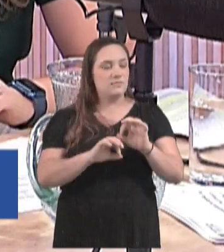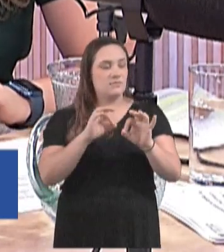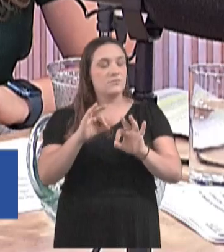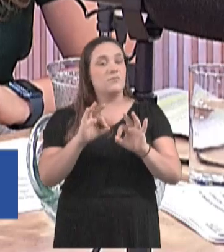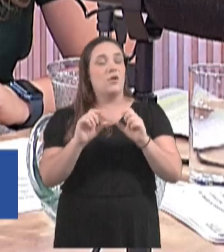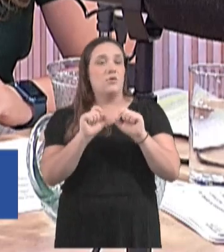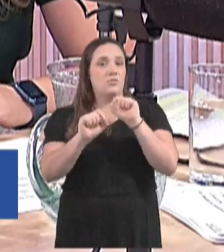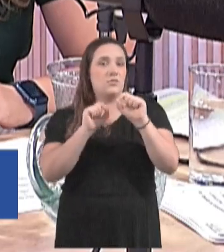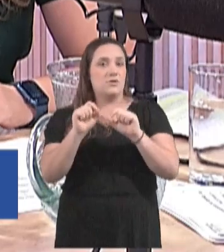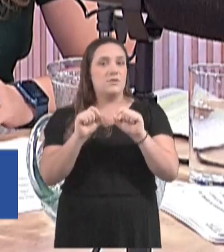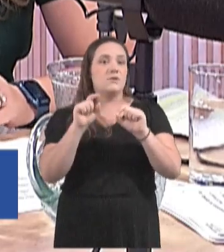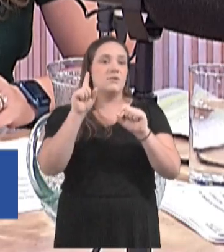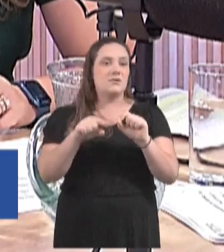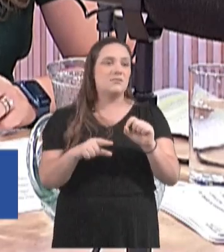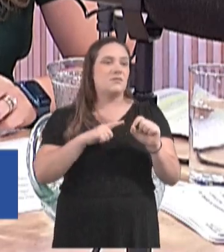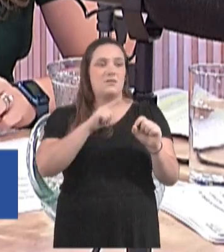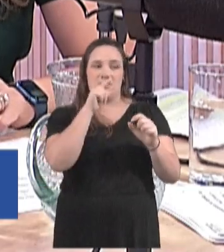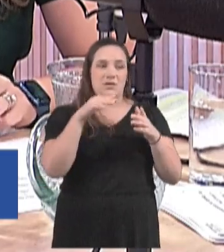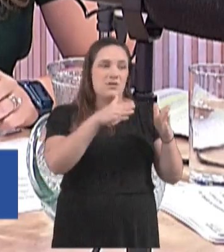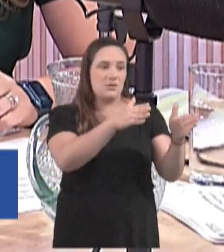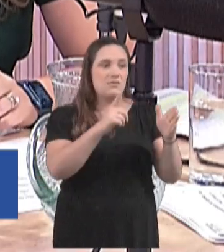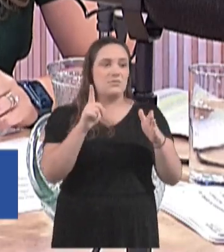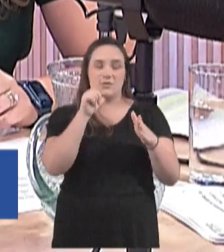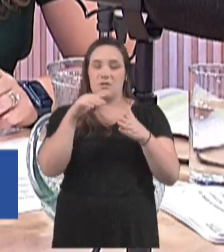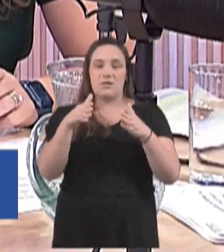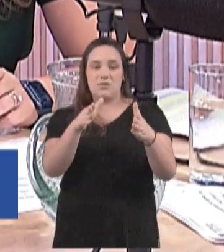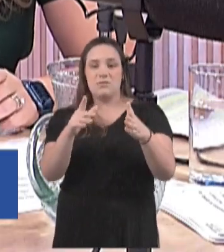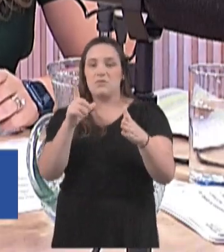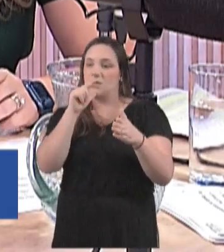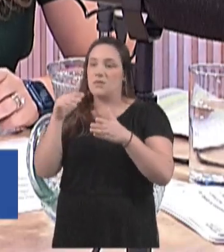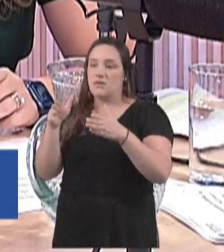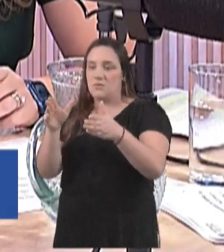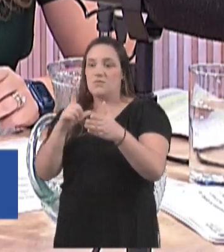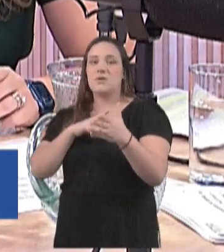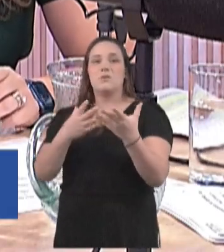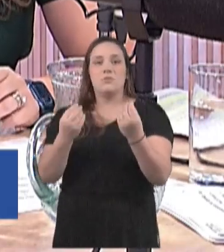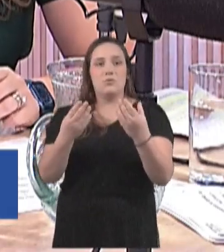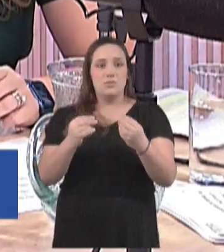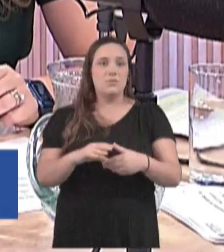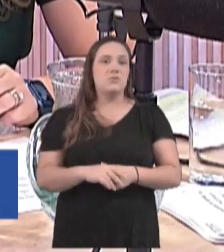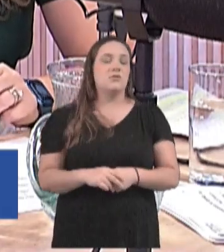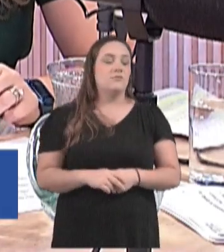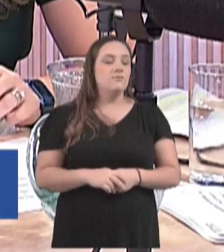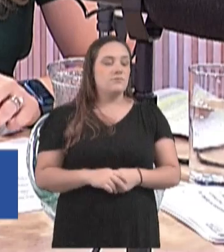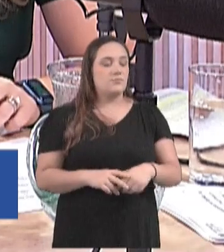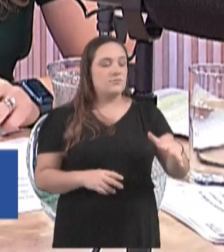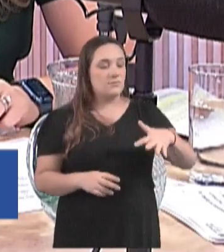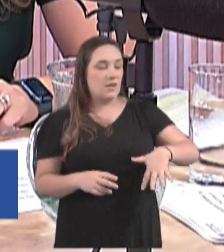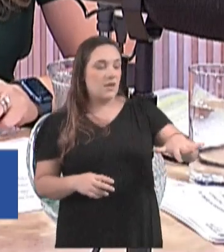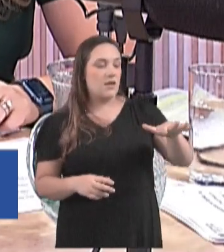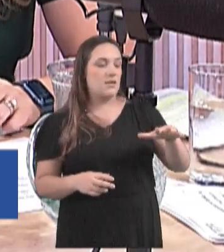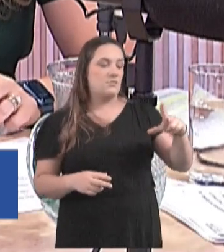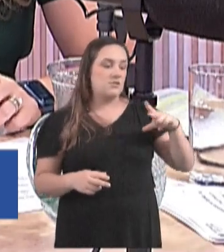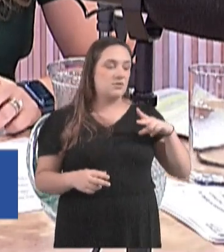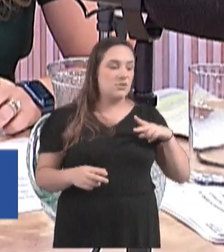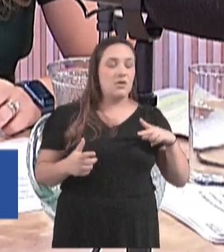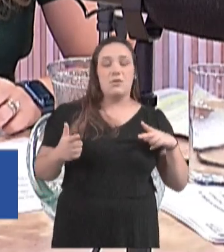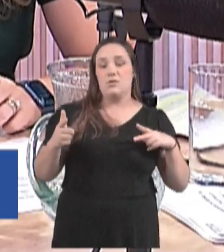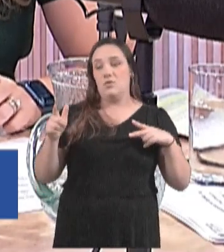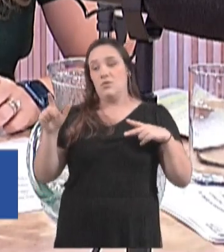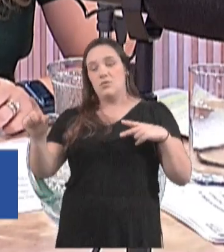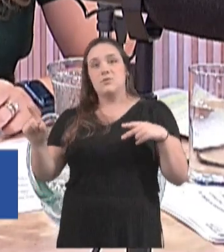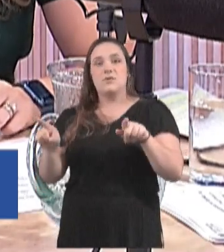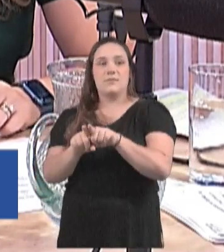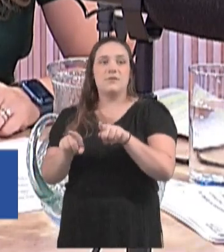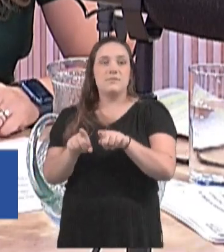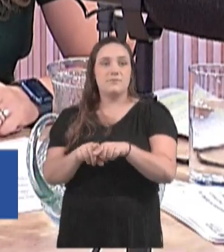E assim, e você percorrer todos esses rios que estão, alguns passando em propriedades privadas, outras em pontos mais